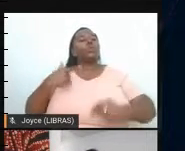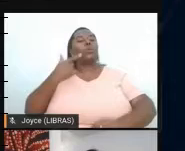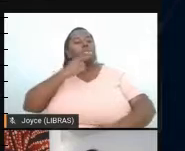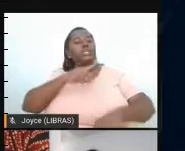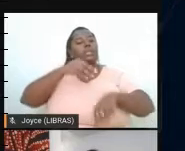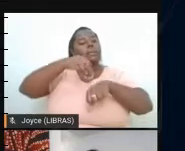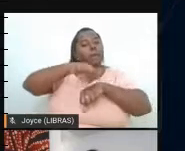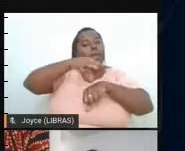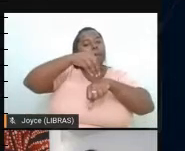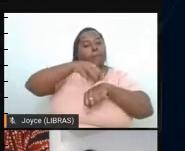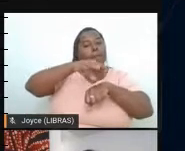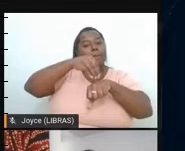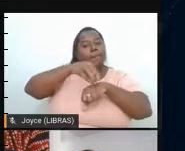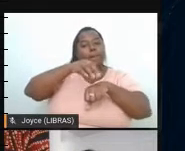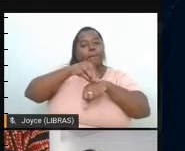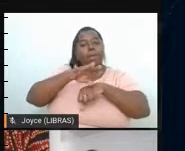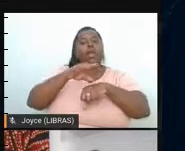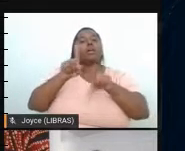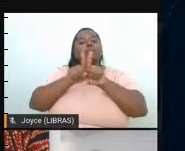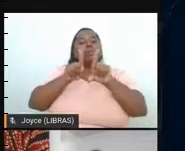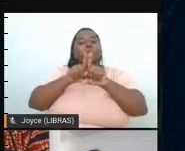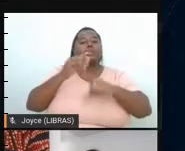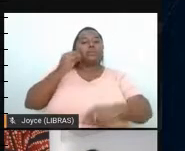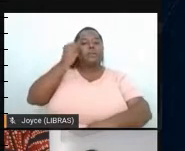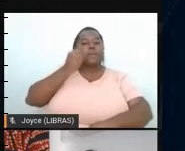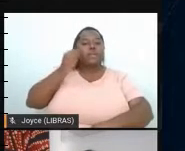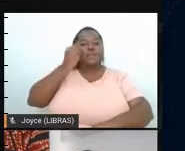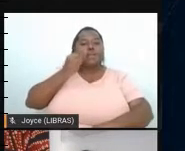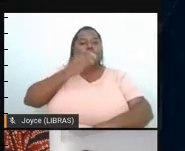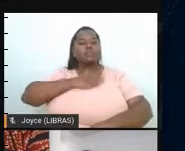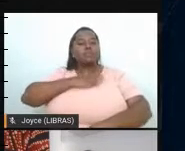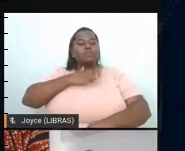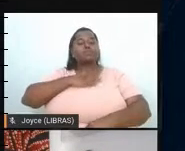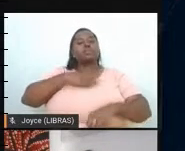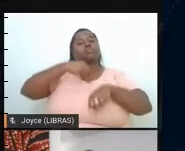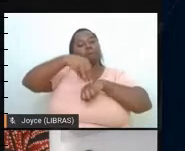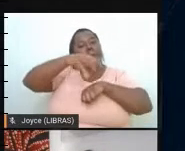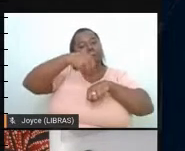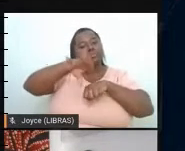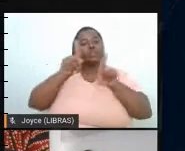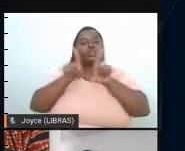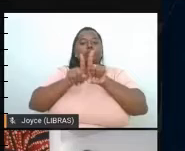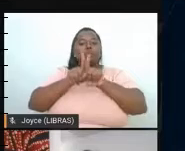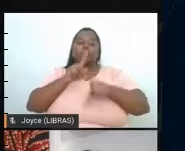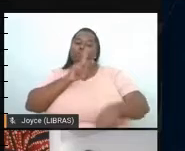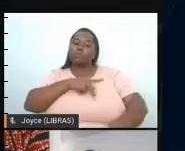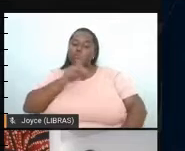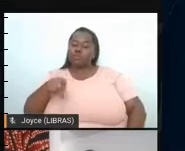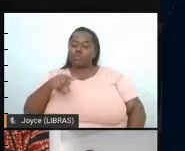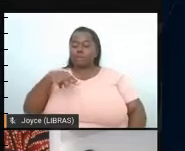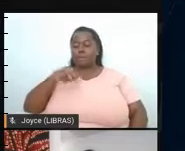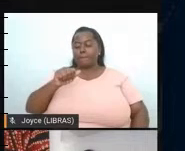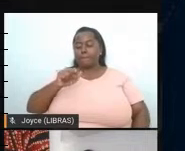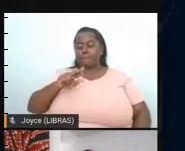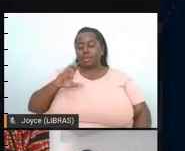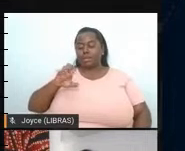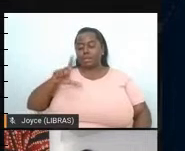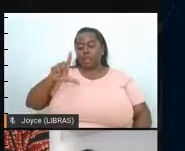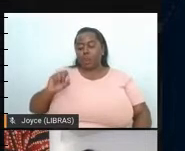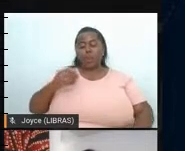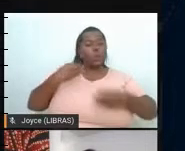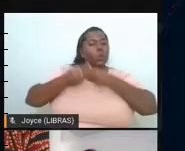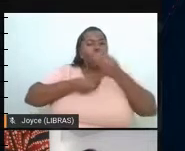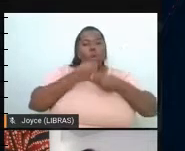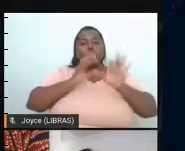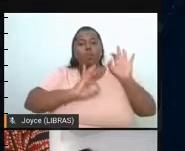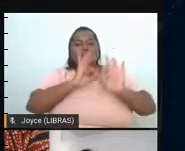pouquinho da minha experiência e do professor Marcelo Takeda na elaboração e